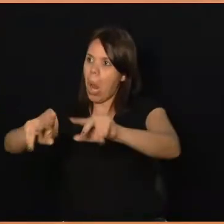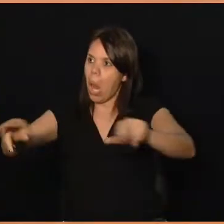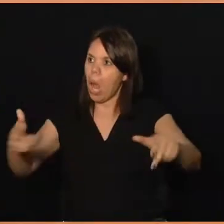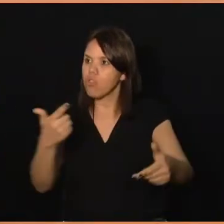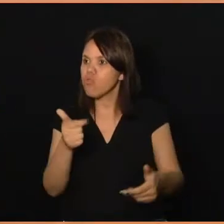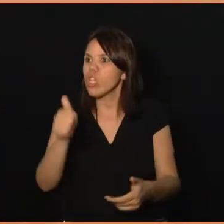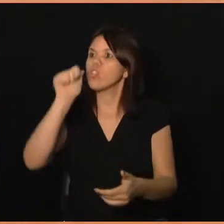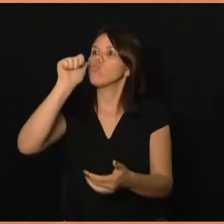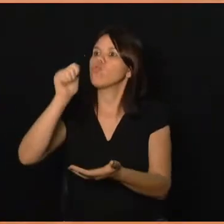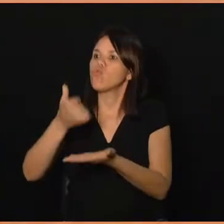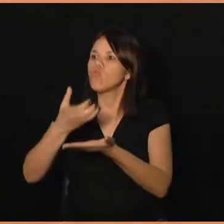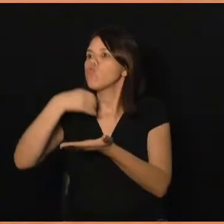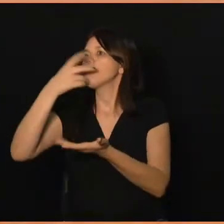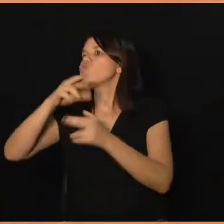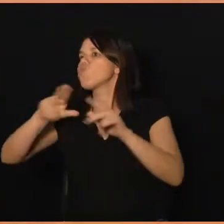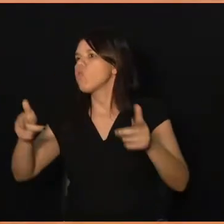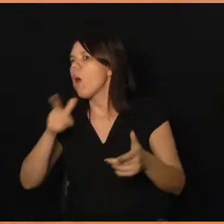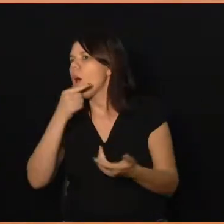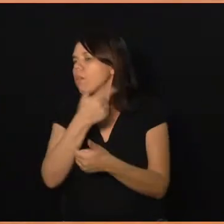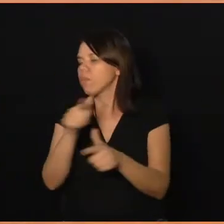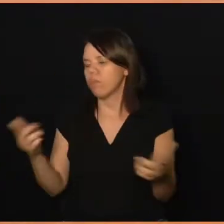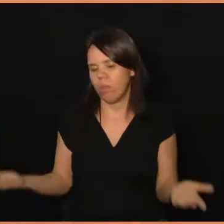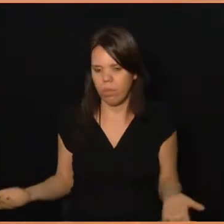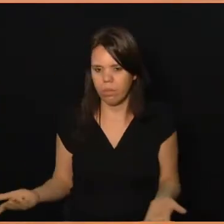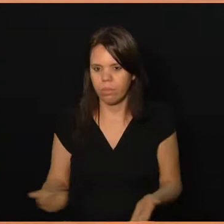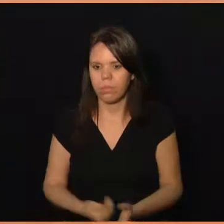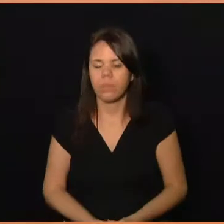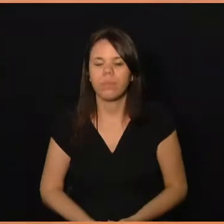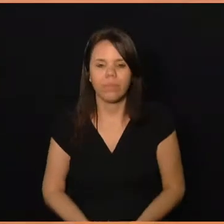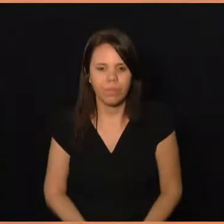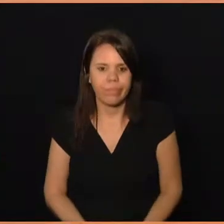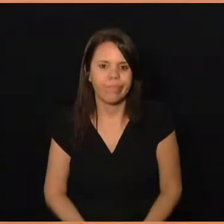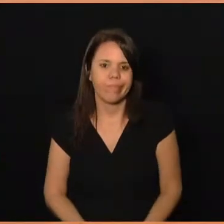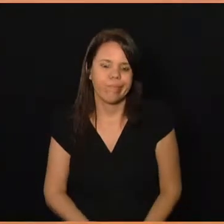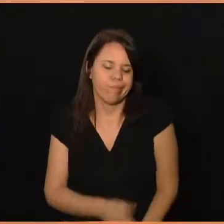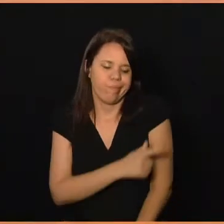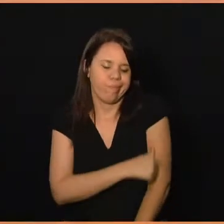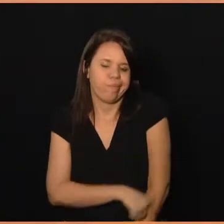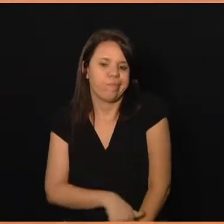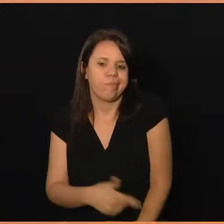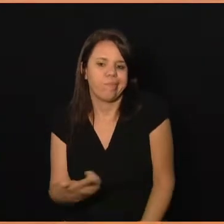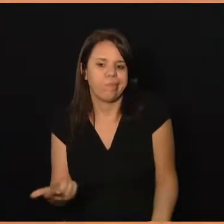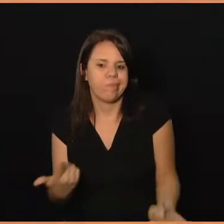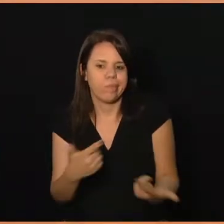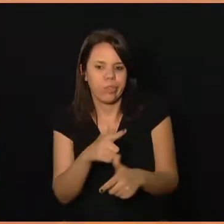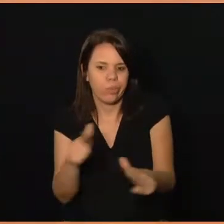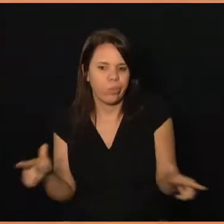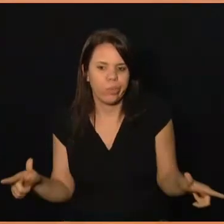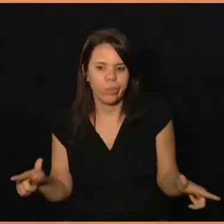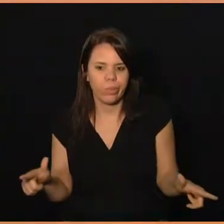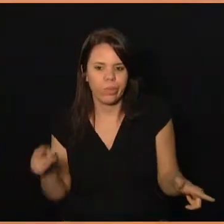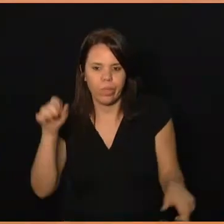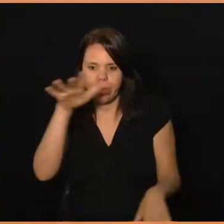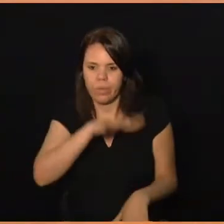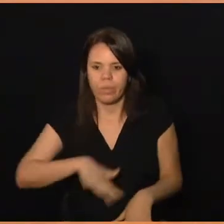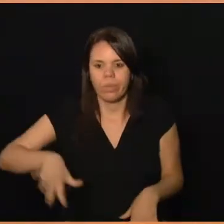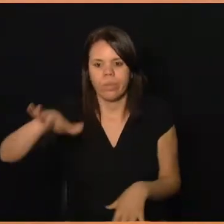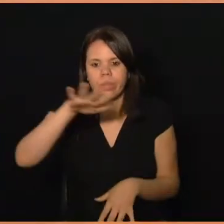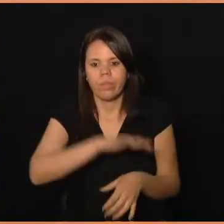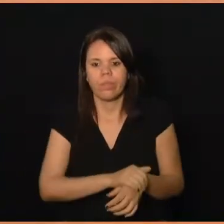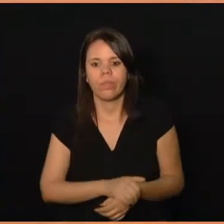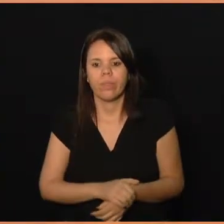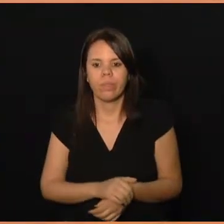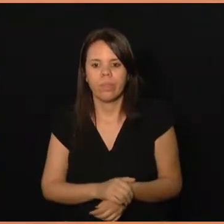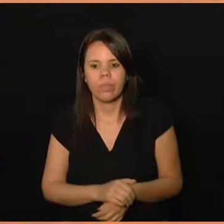tem água. Tem muito disso, né? Então é aquela educação em todos os setores.